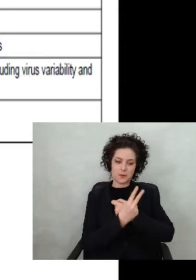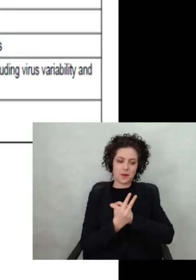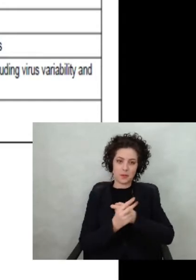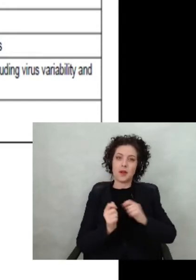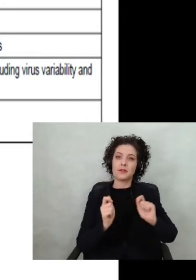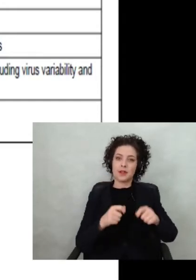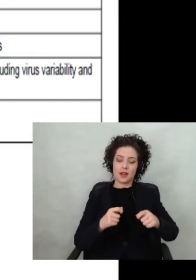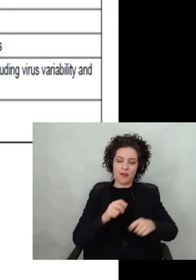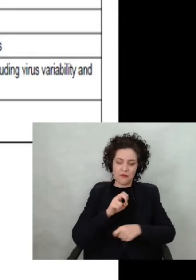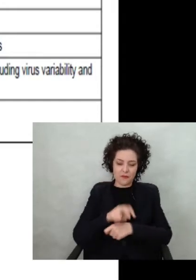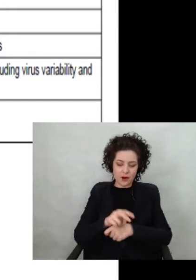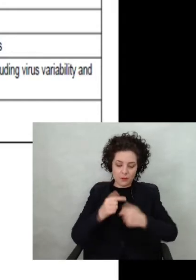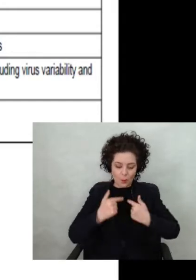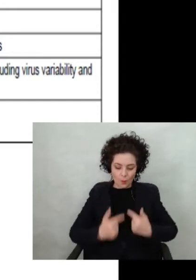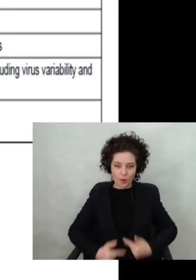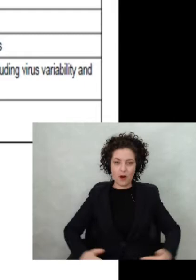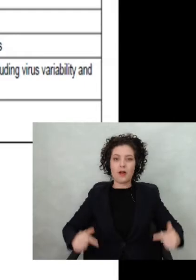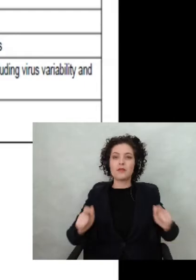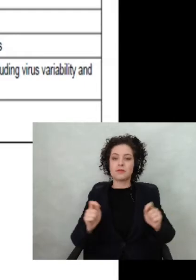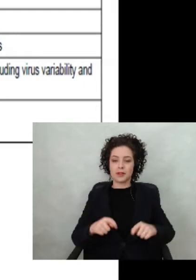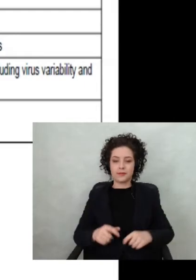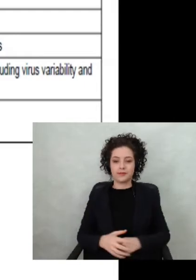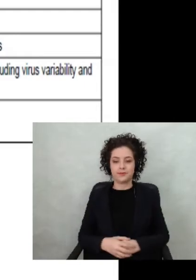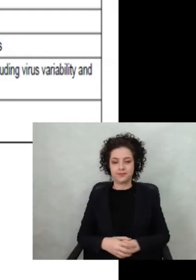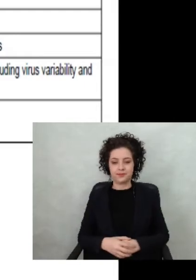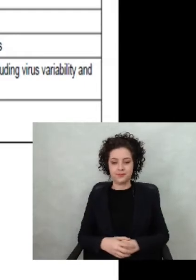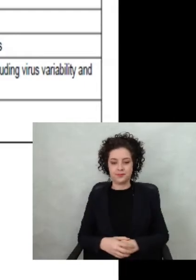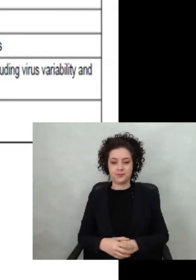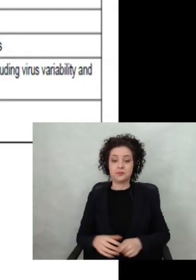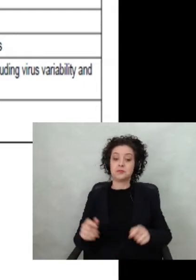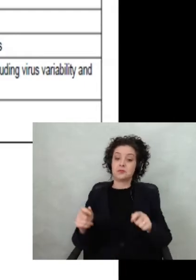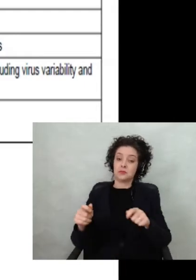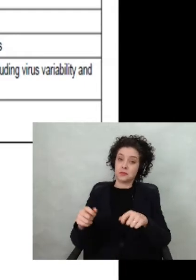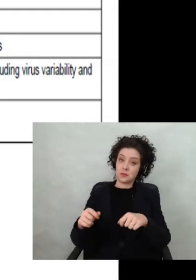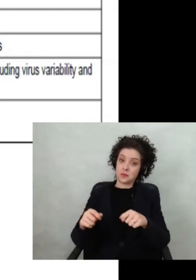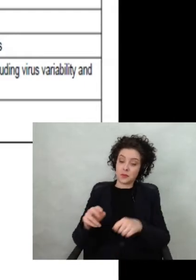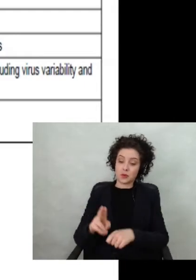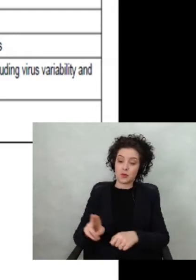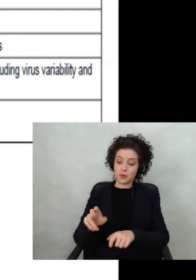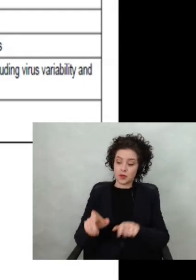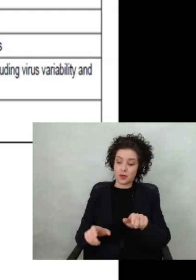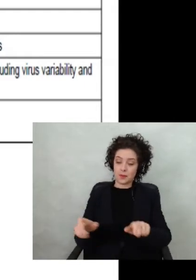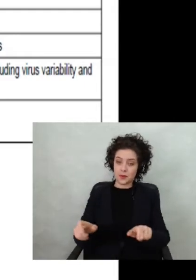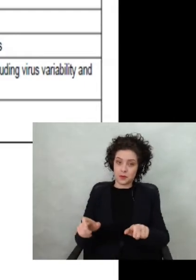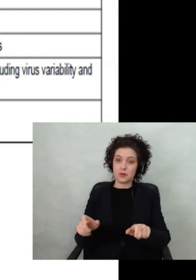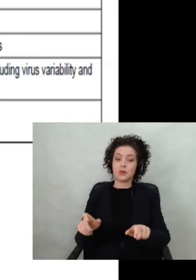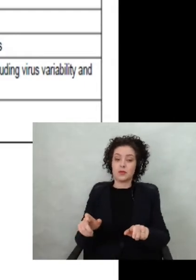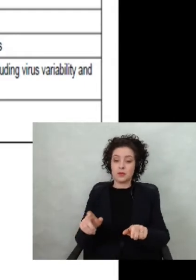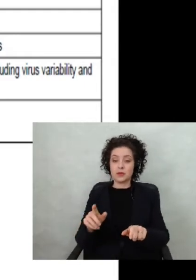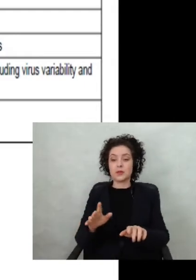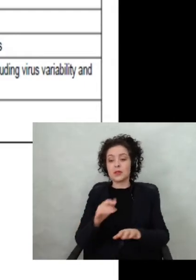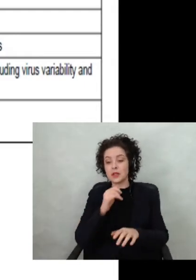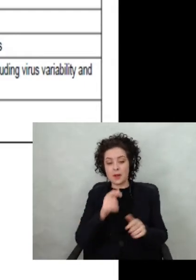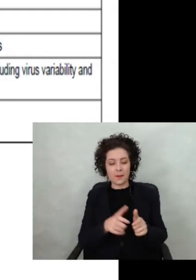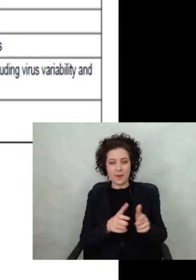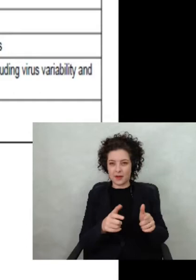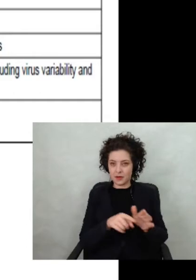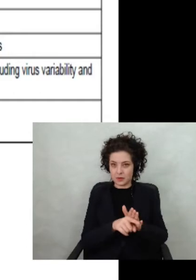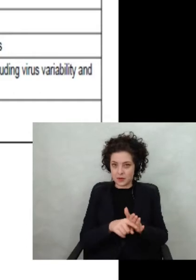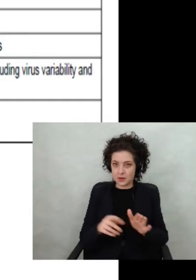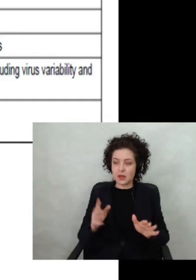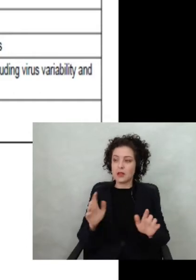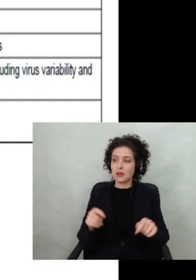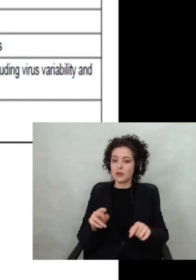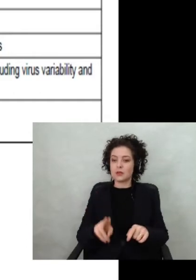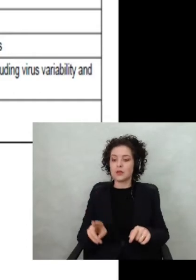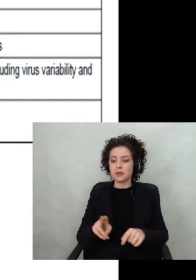em relação à ação viral. É possível ser utilizado em pacientes críticos, como na maioria dos estudos tem acontecido, apesar de, como